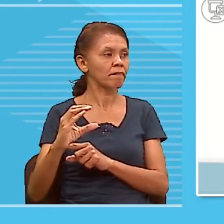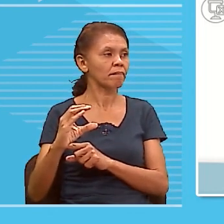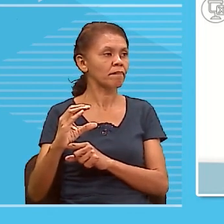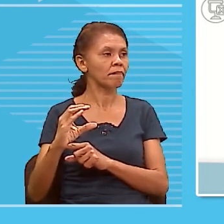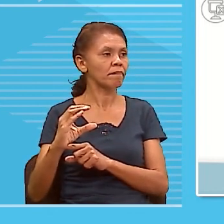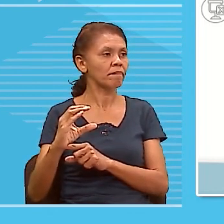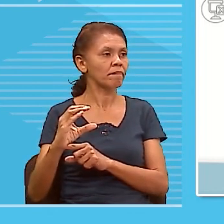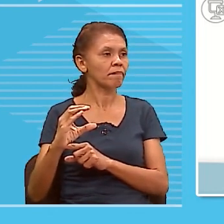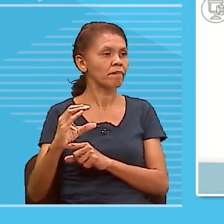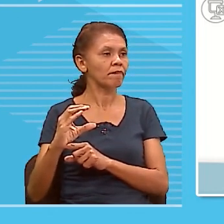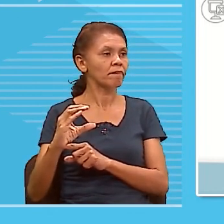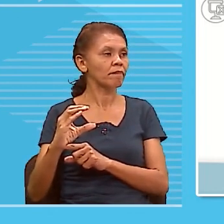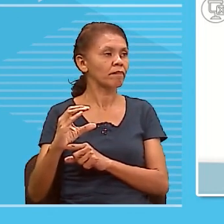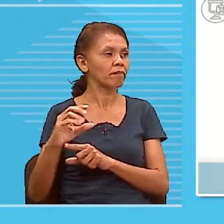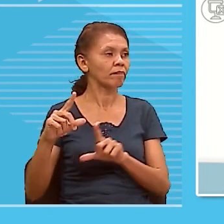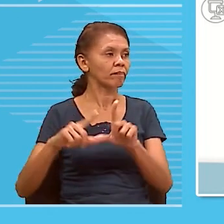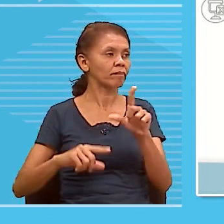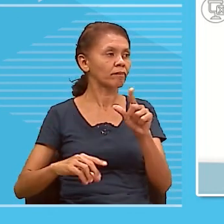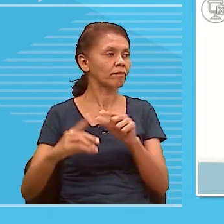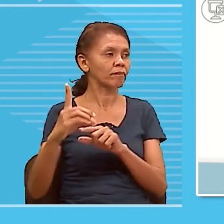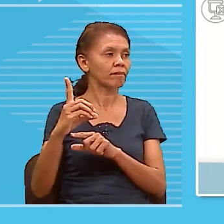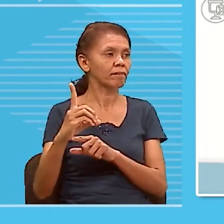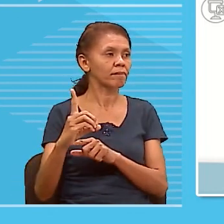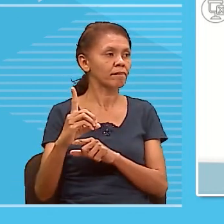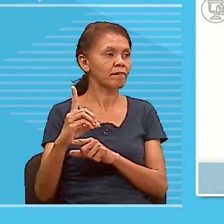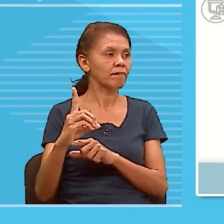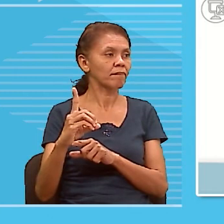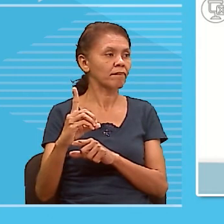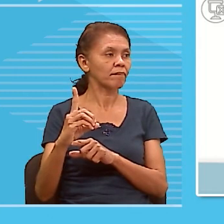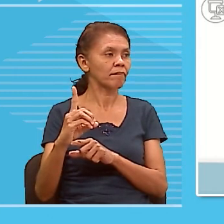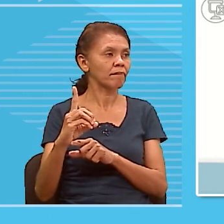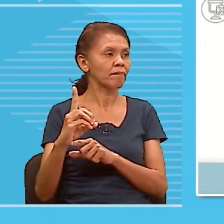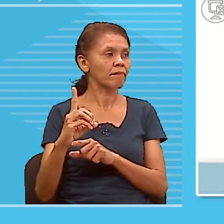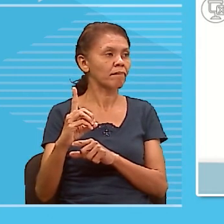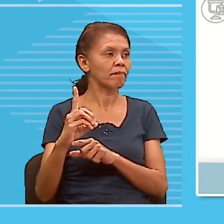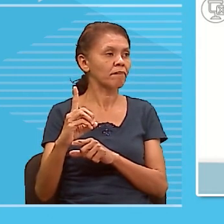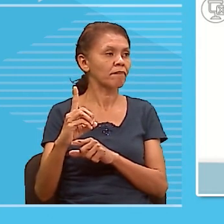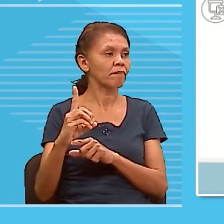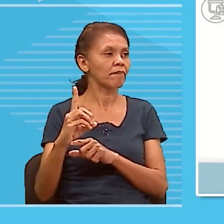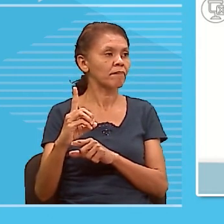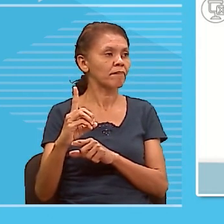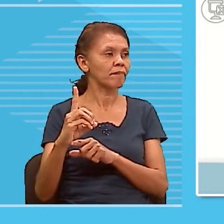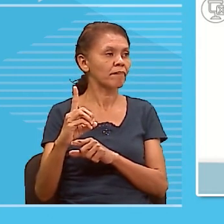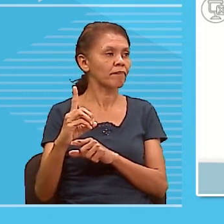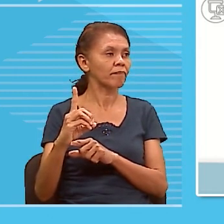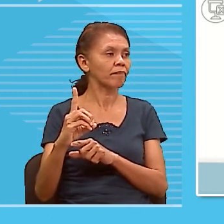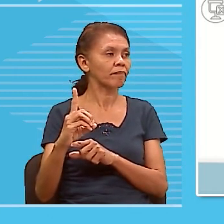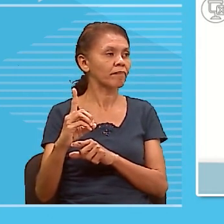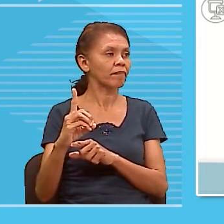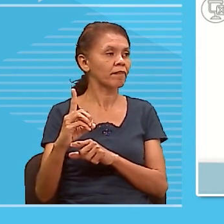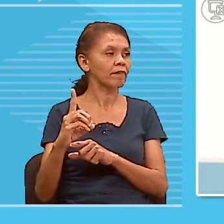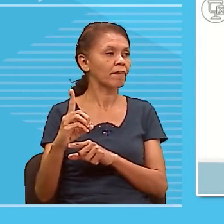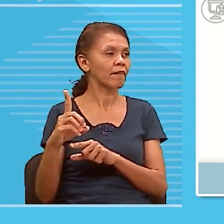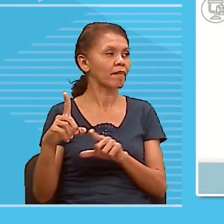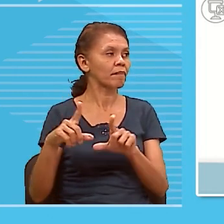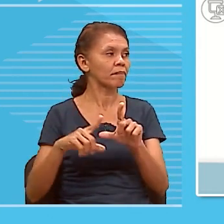expressas anteriormente introduzir argumentos que reforçam o que foi dito anteriormente